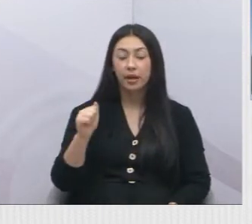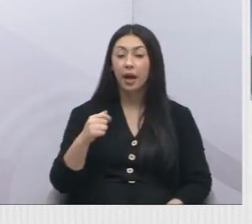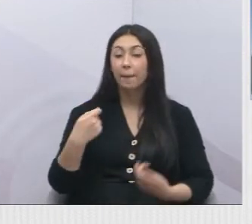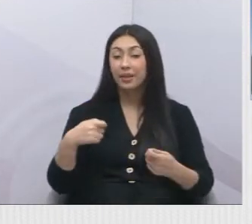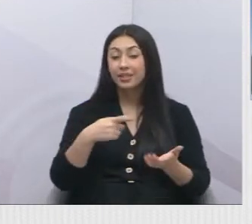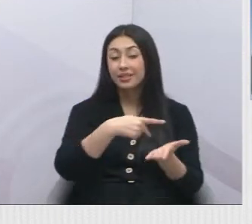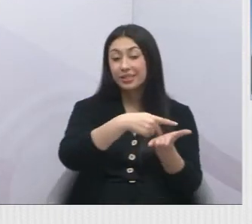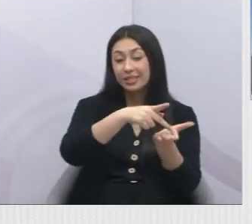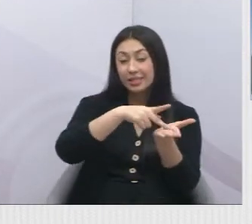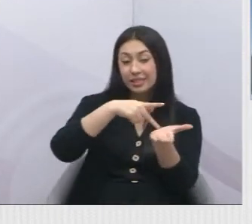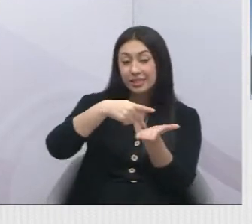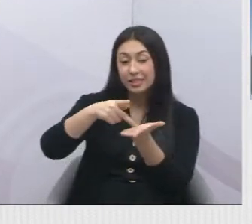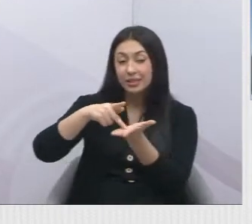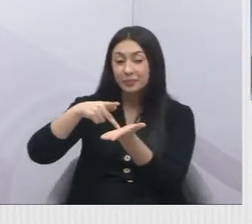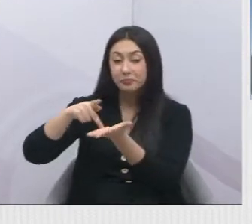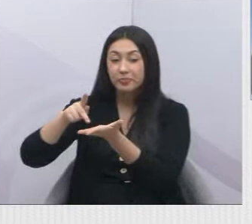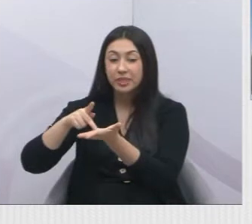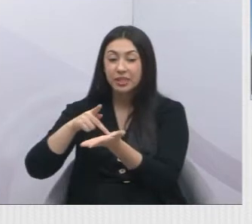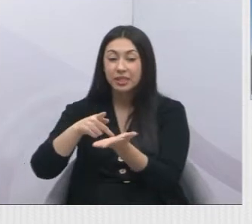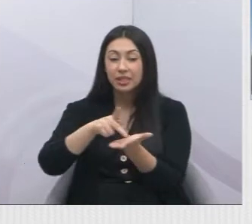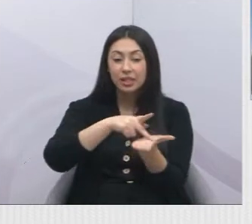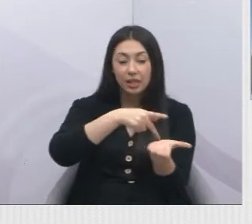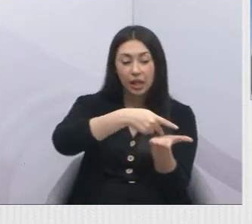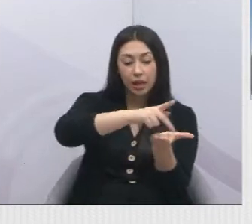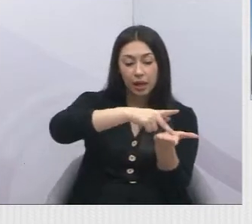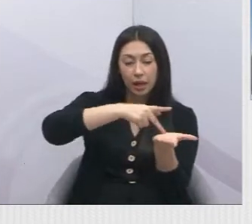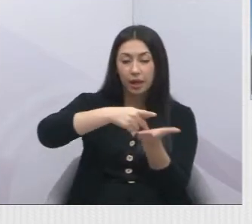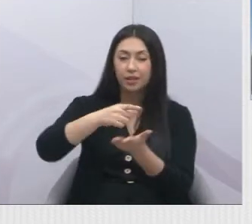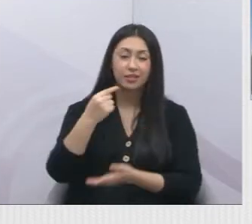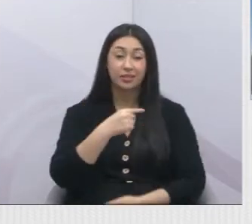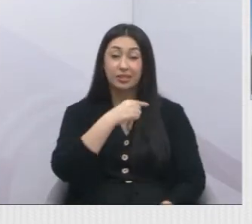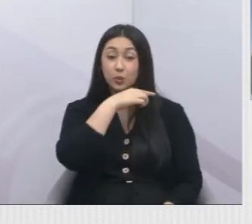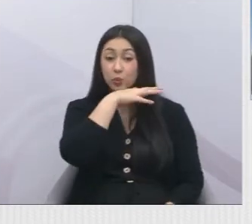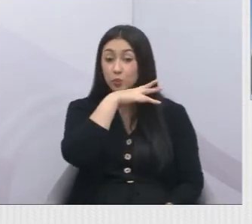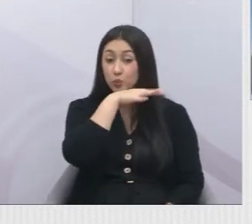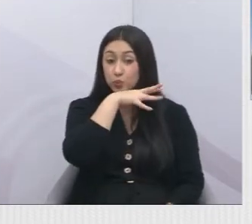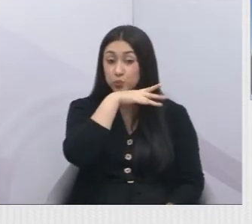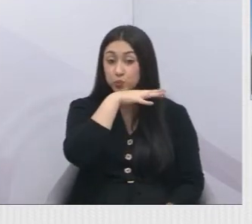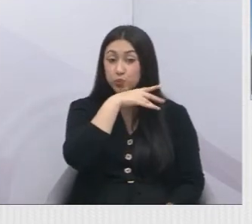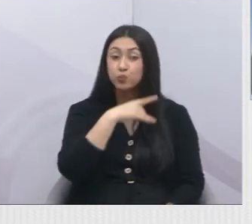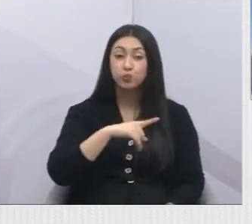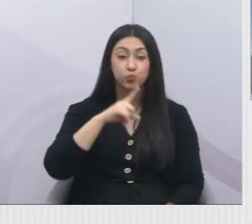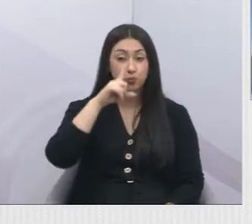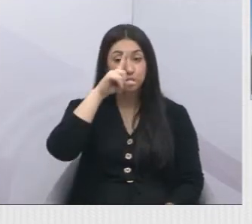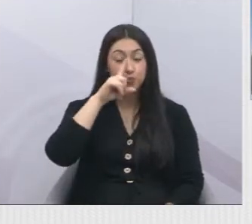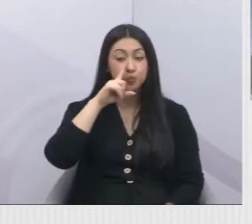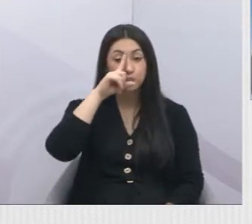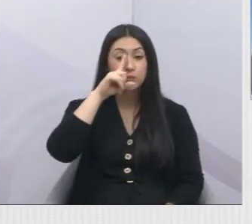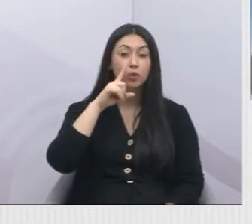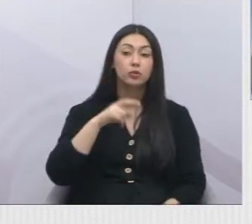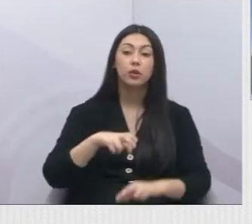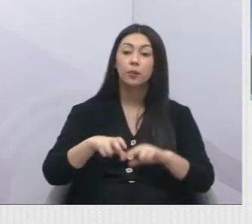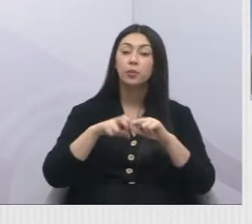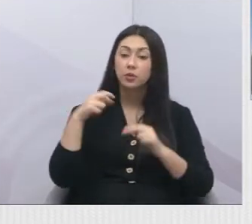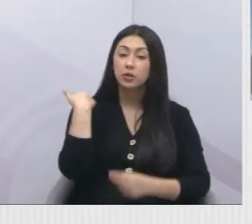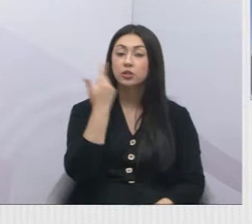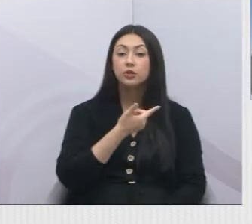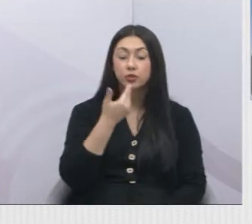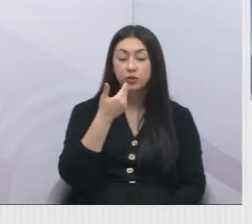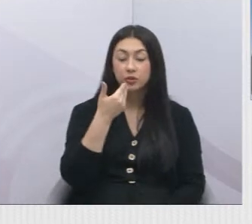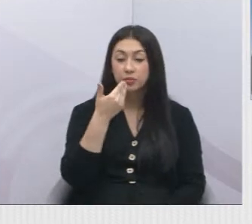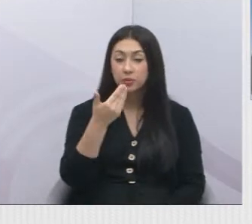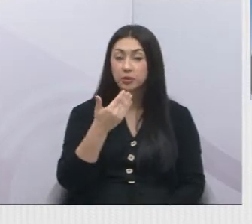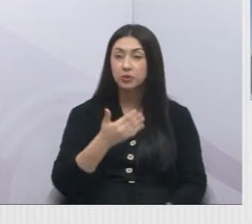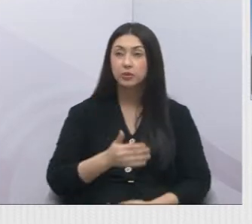das demarcações todinha, está horrível ali e muito perigoso. Então fica a nossa solicitação